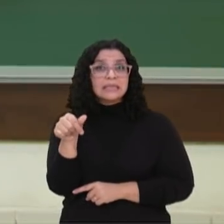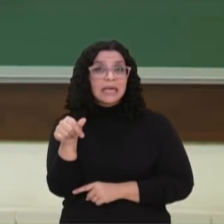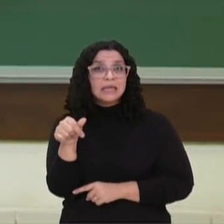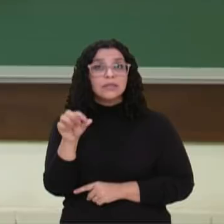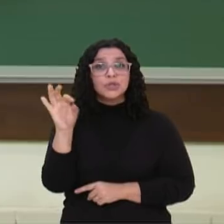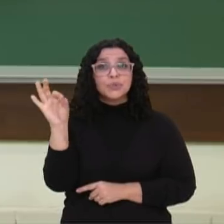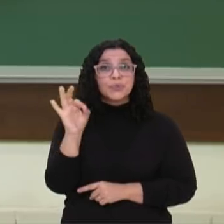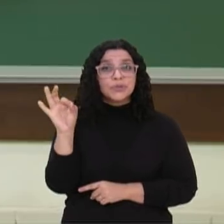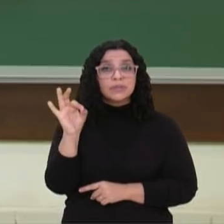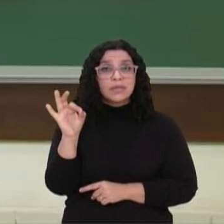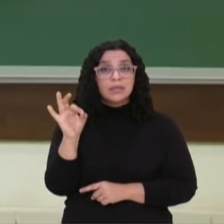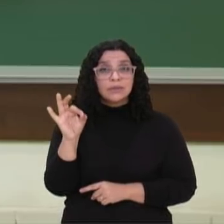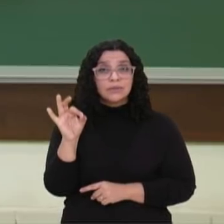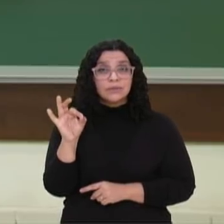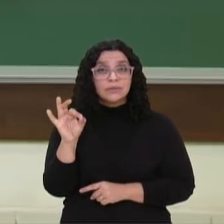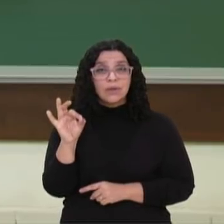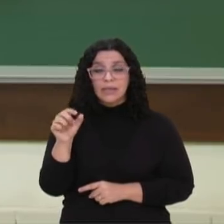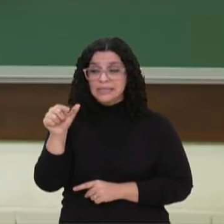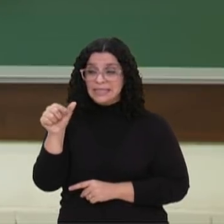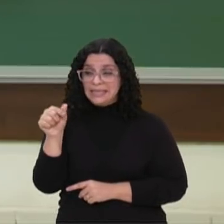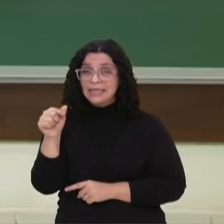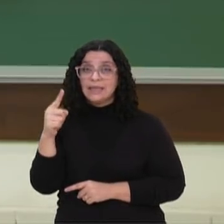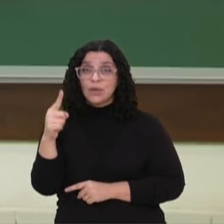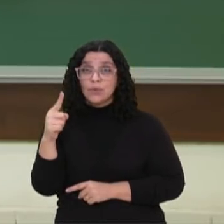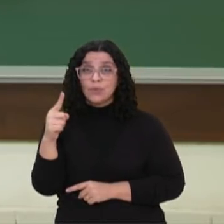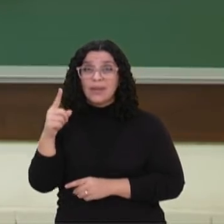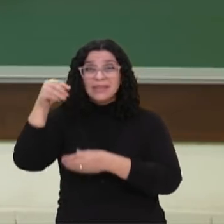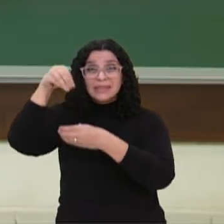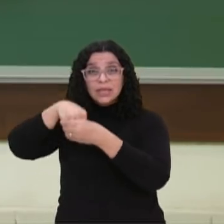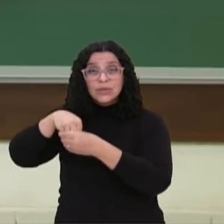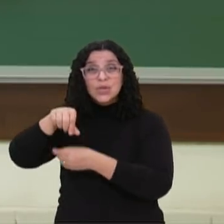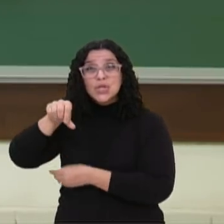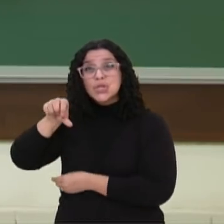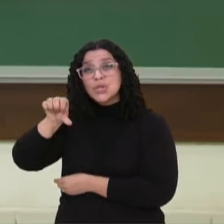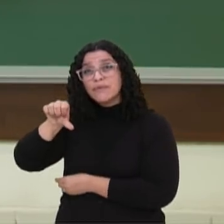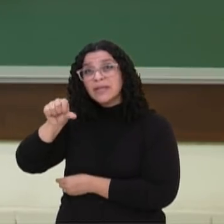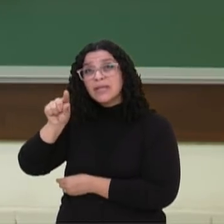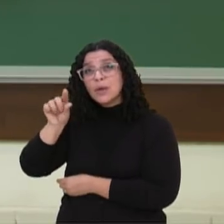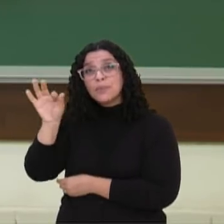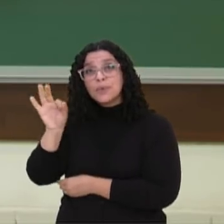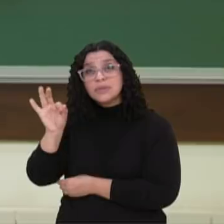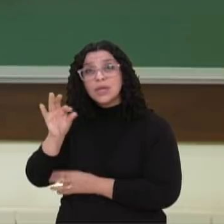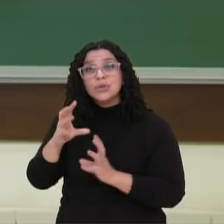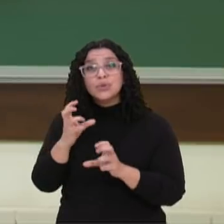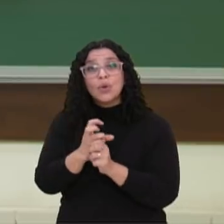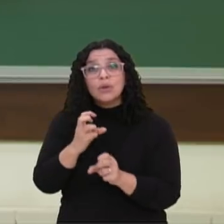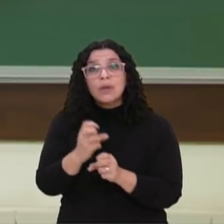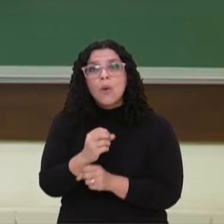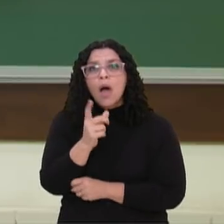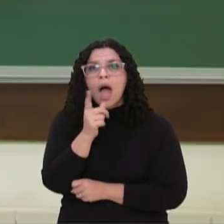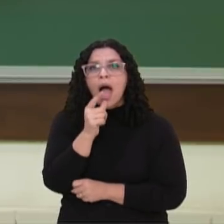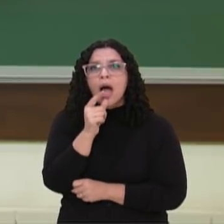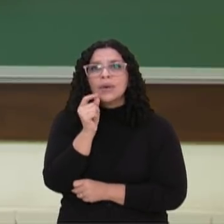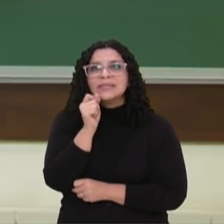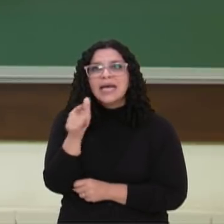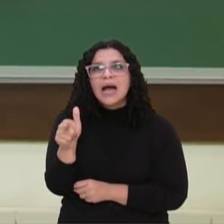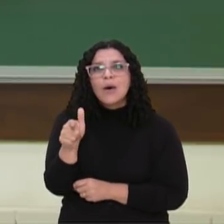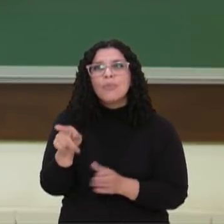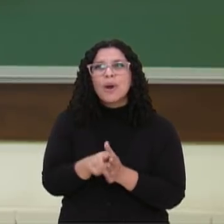97% desses 71, ele é de água salgada, ou seja, não é boa para